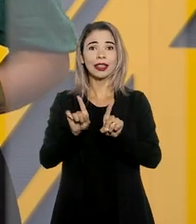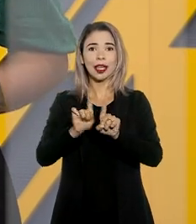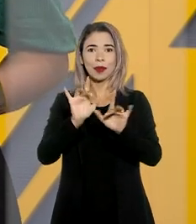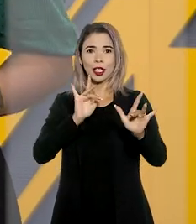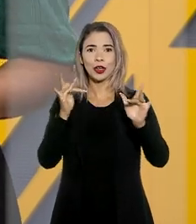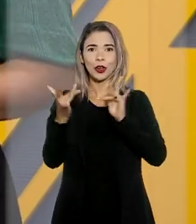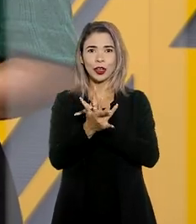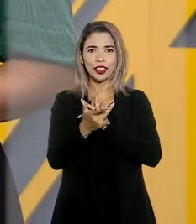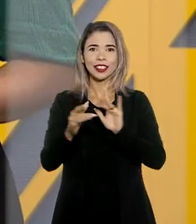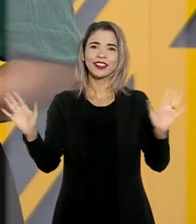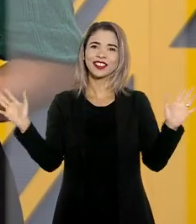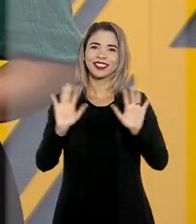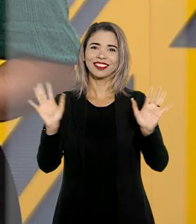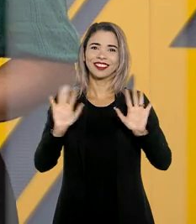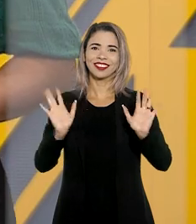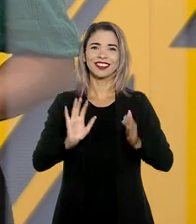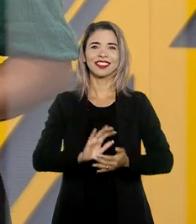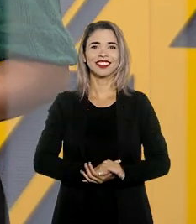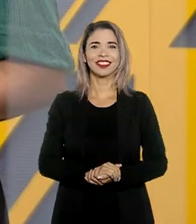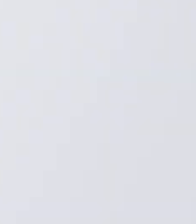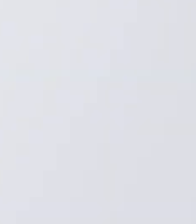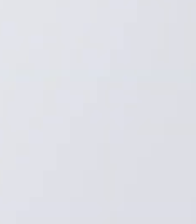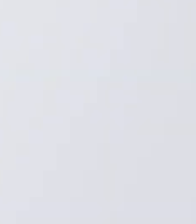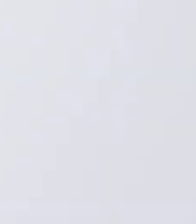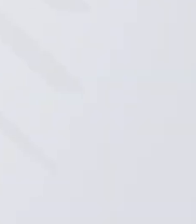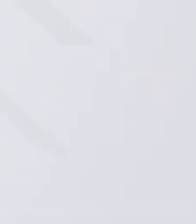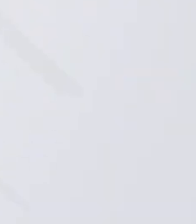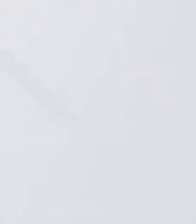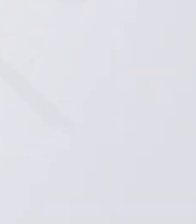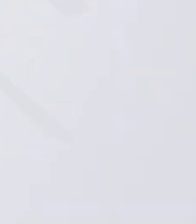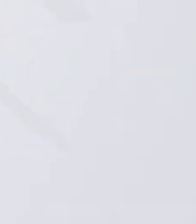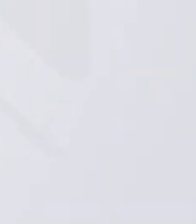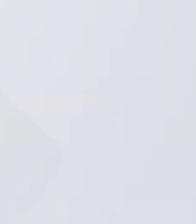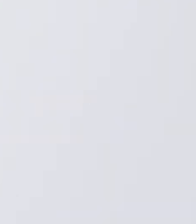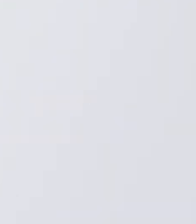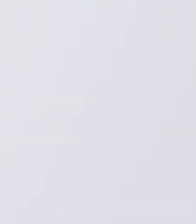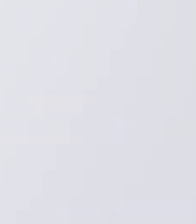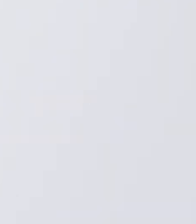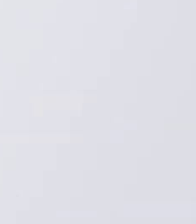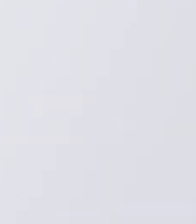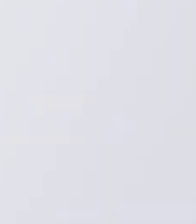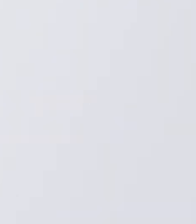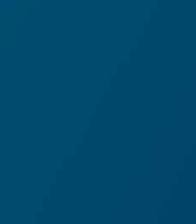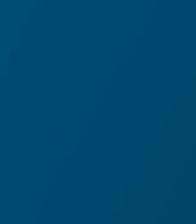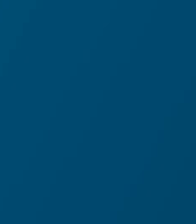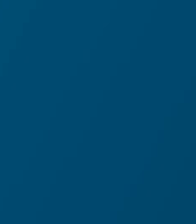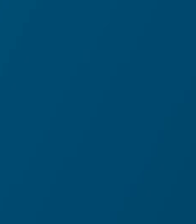e nas nossas redes sociais. Até a próxima!